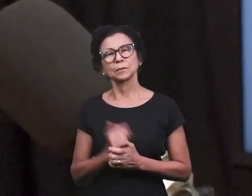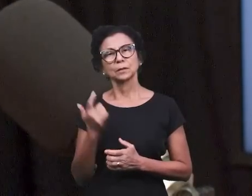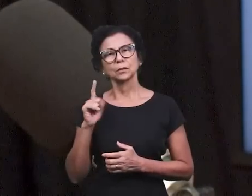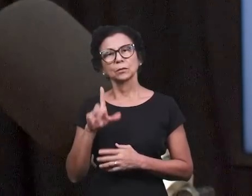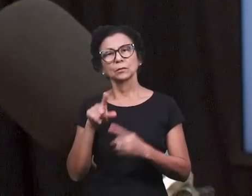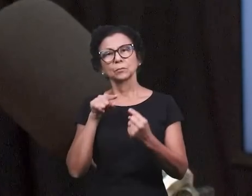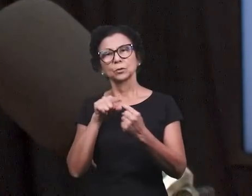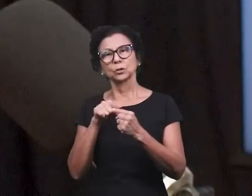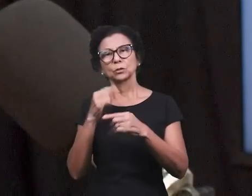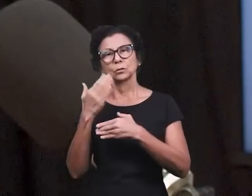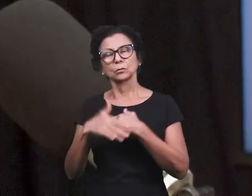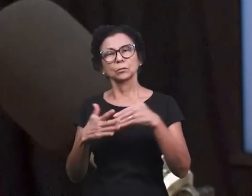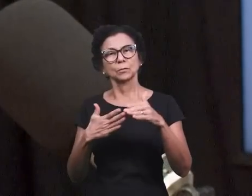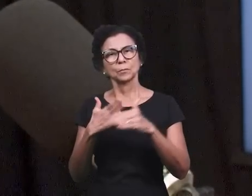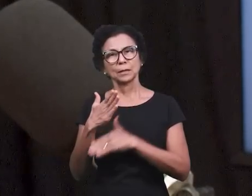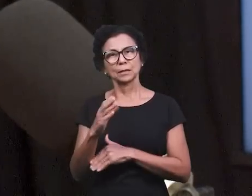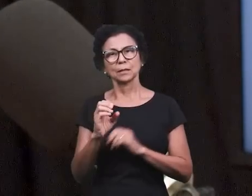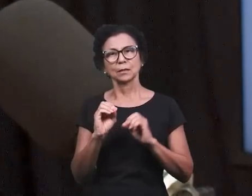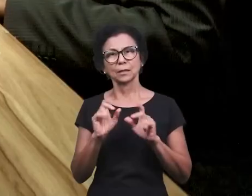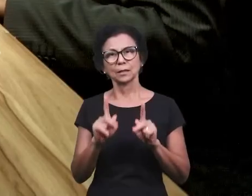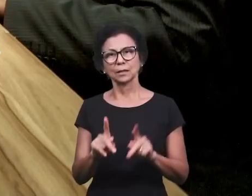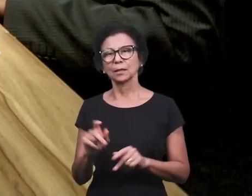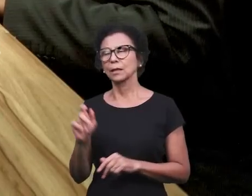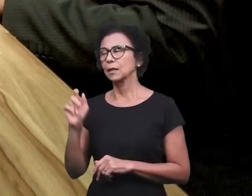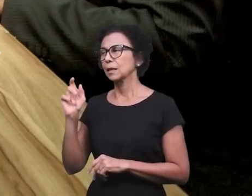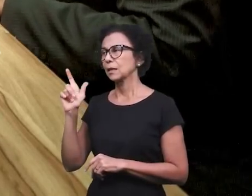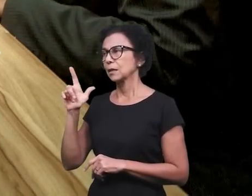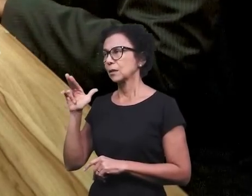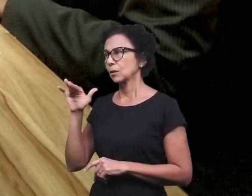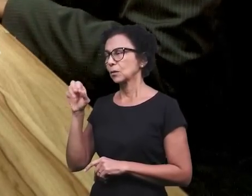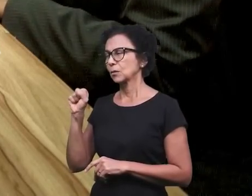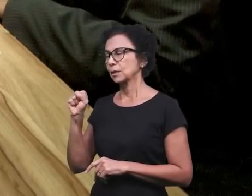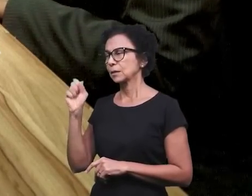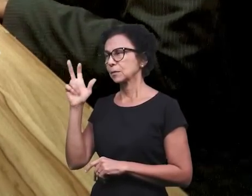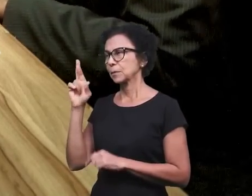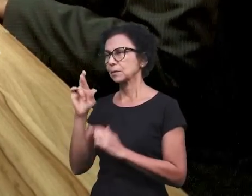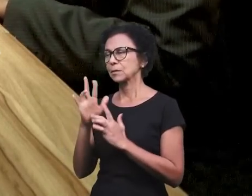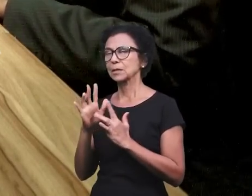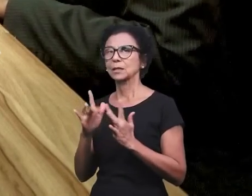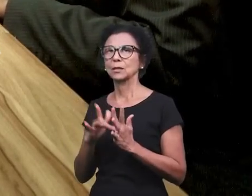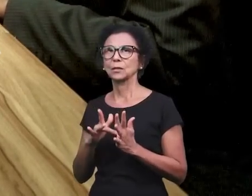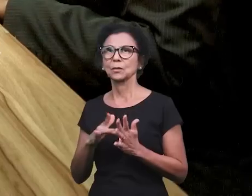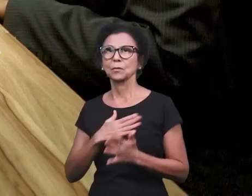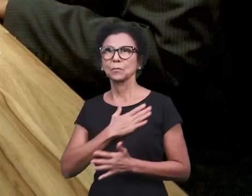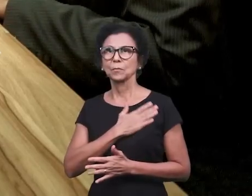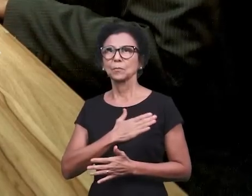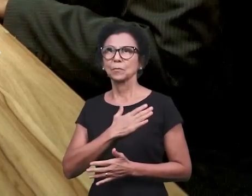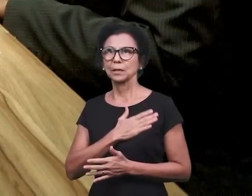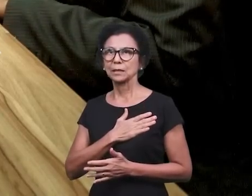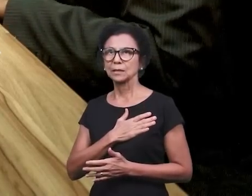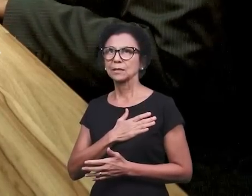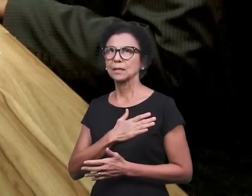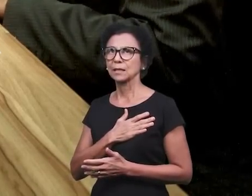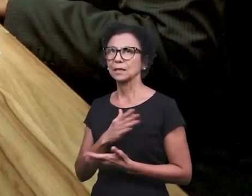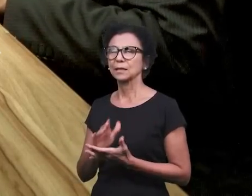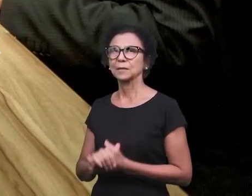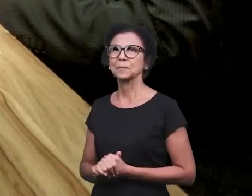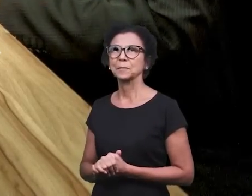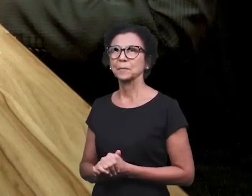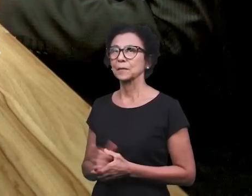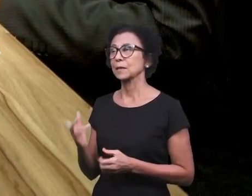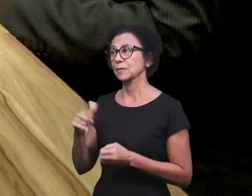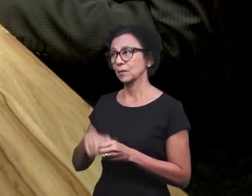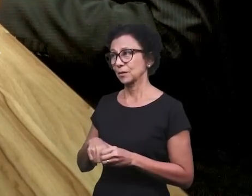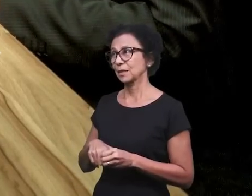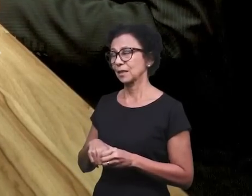objetivo de ser aprovado nos concursos. Amém, Luiz? A paz do Senhor. Uma alegria imensa ter você aqui no nosso programa Foco nos Concursos, mas